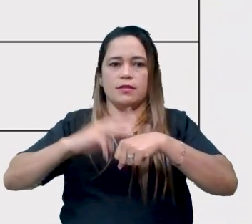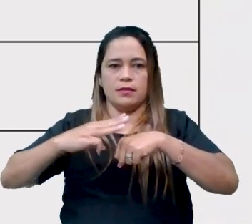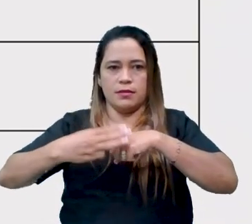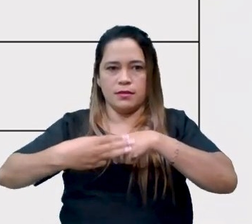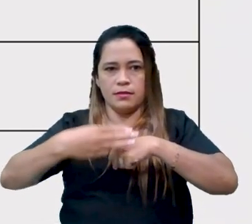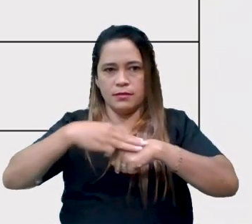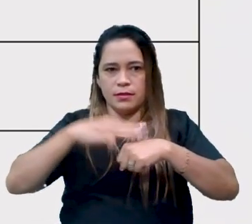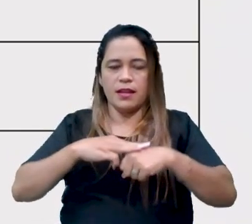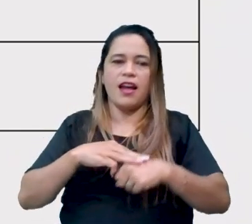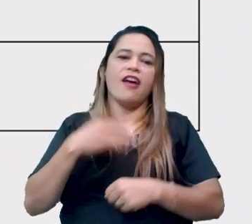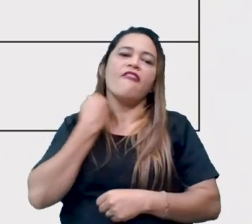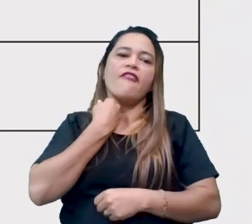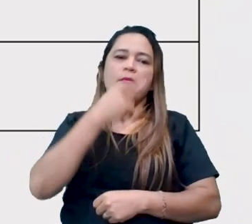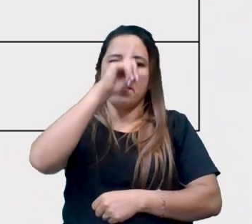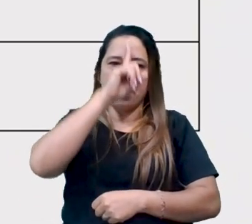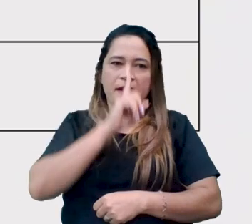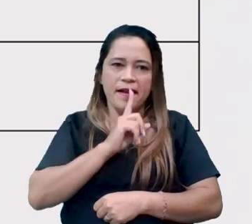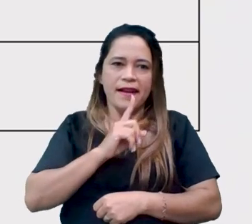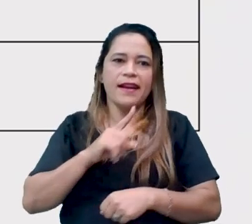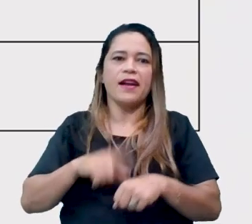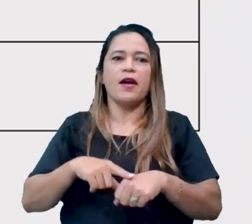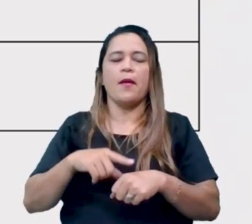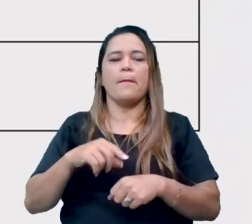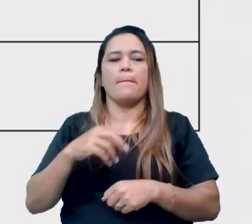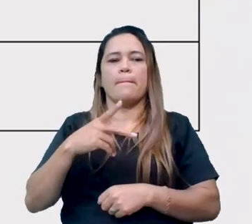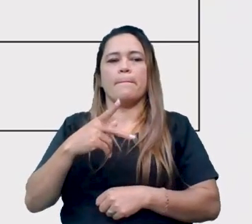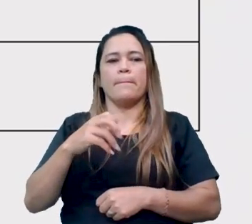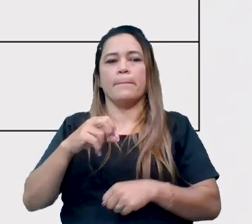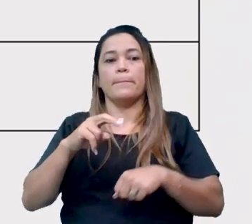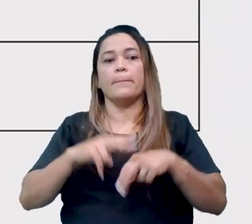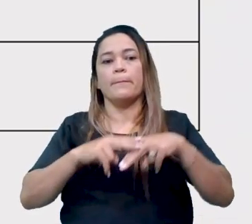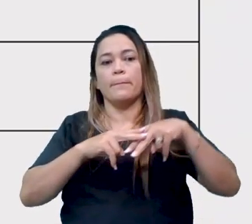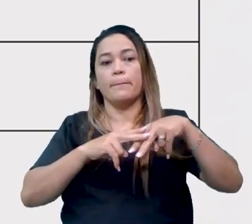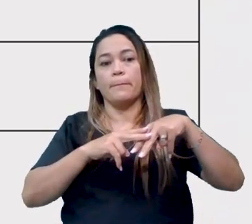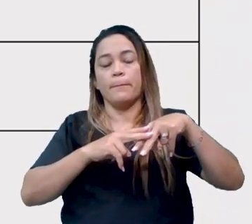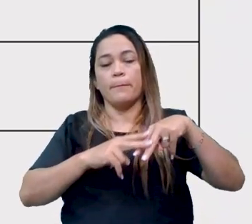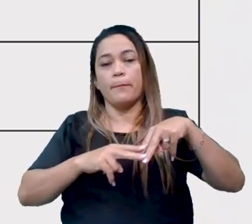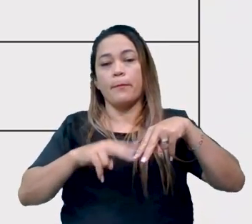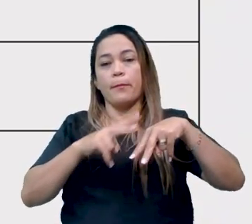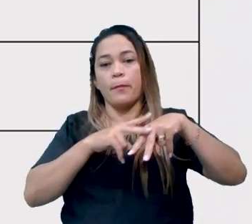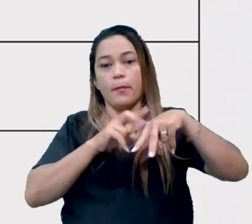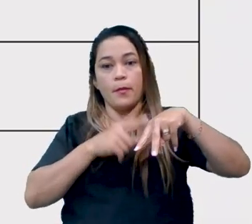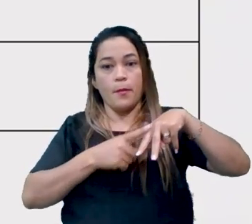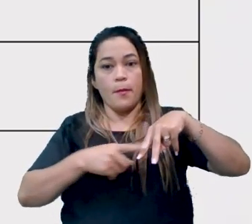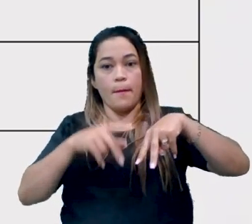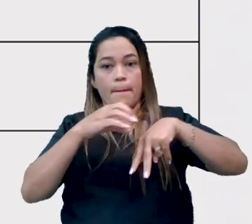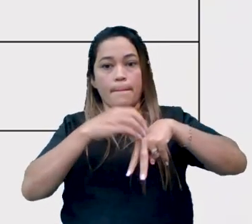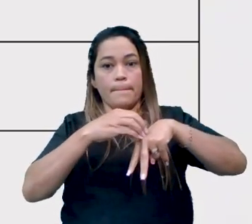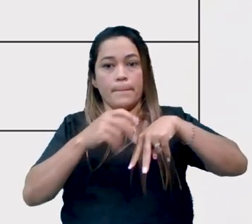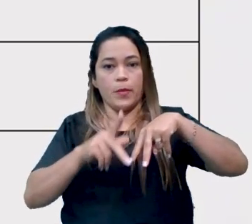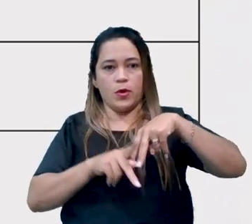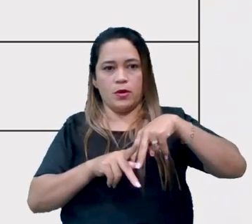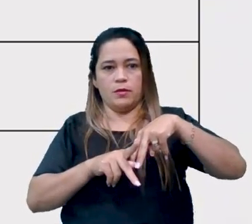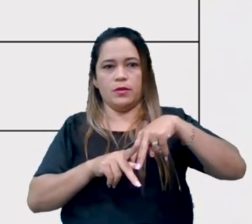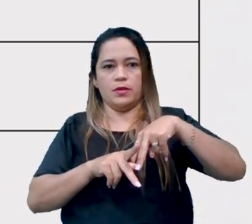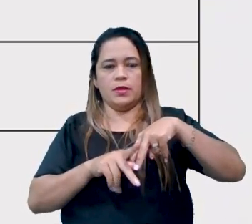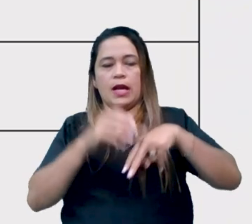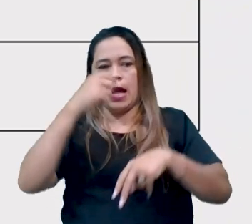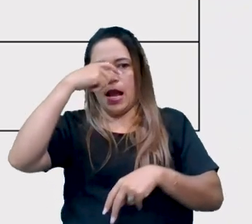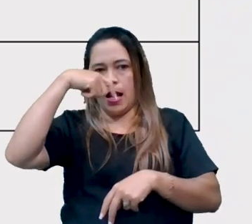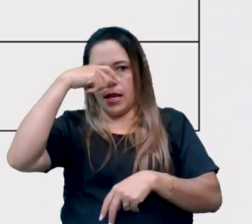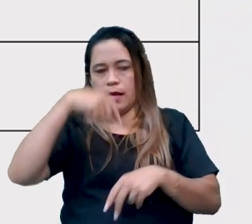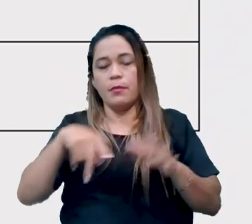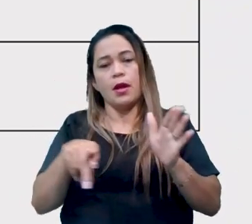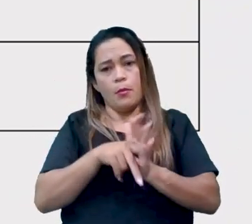vírus, a febre amarela, a poliomielite, a Covid, a gripe e a própria AIDS, que a gente comentou